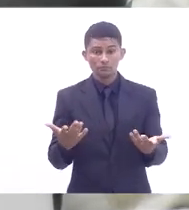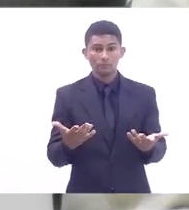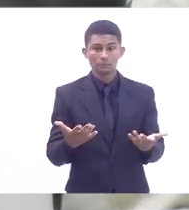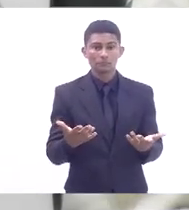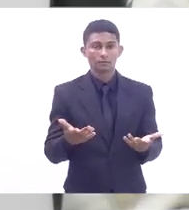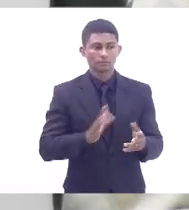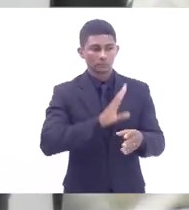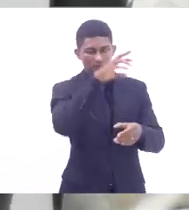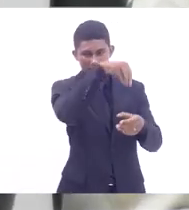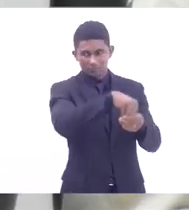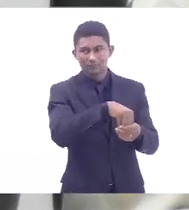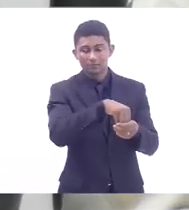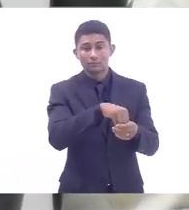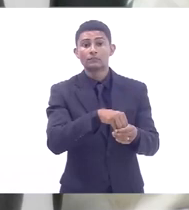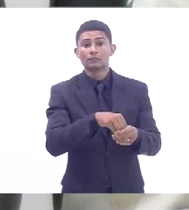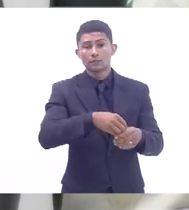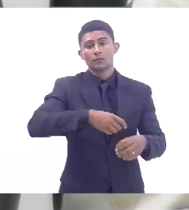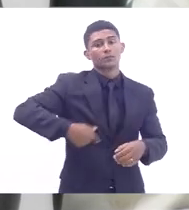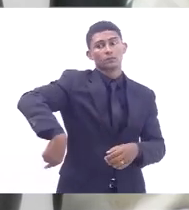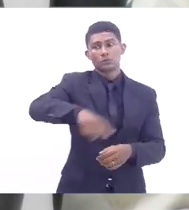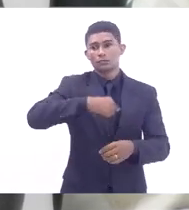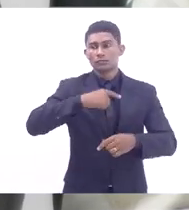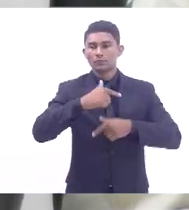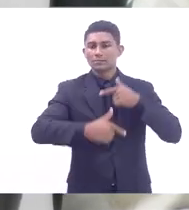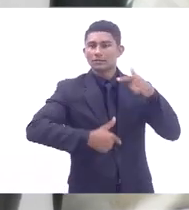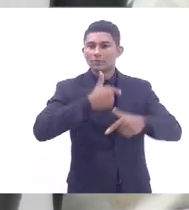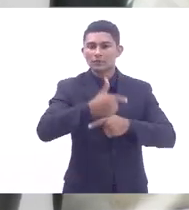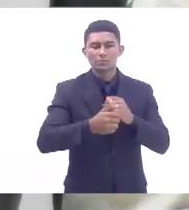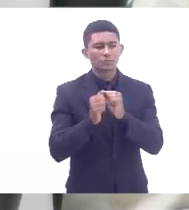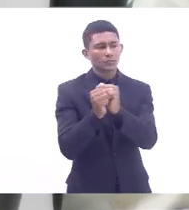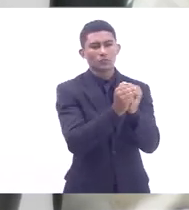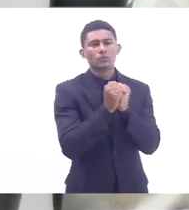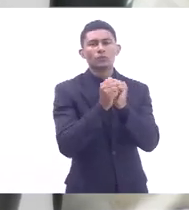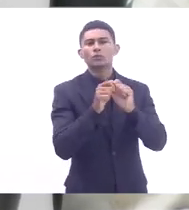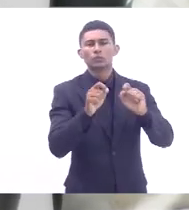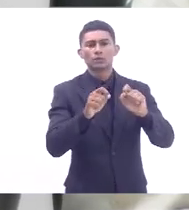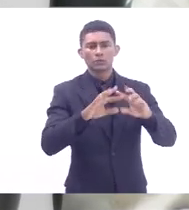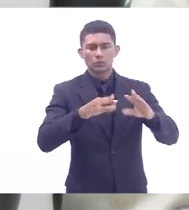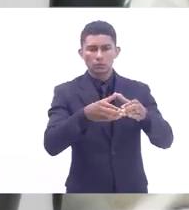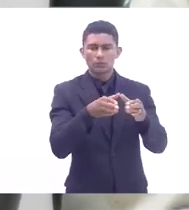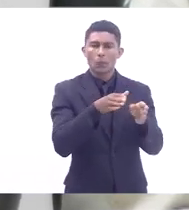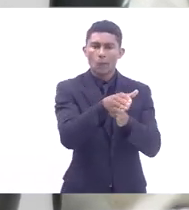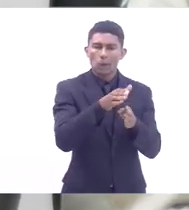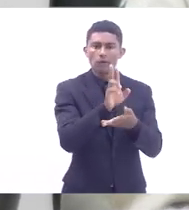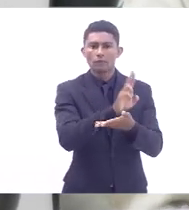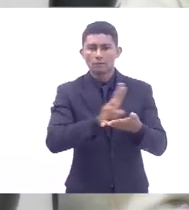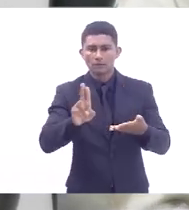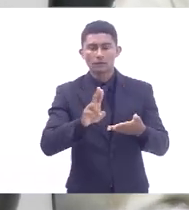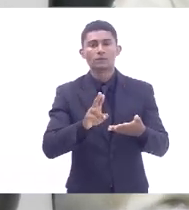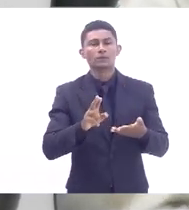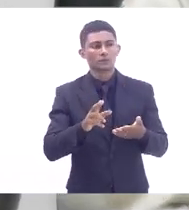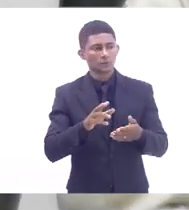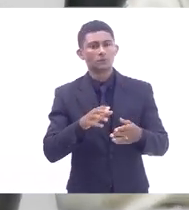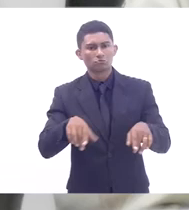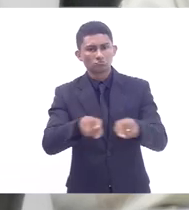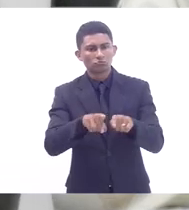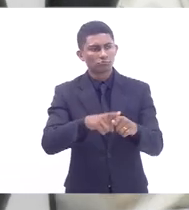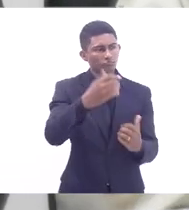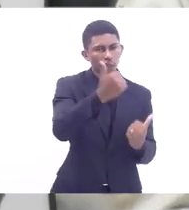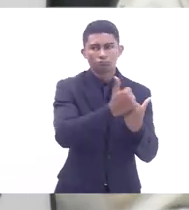procedimentos internos temos trabalhado em conjunto com o conselho Universitário e fortalecendo todos os conselhos